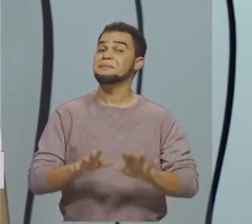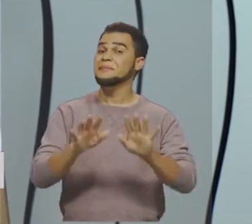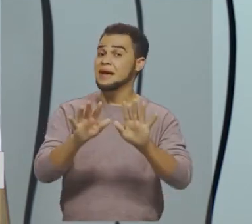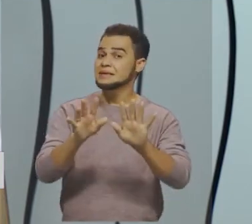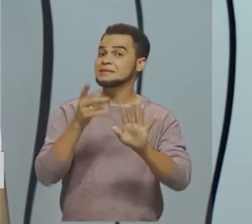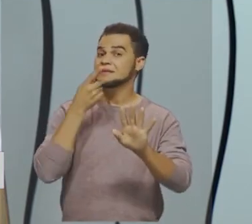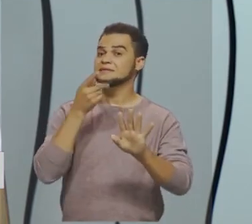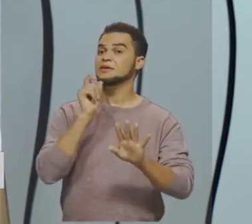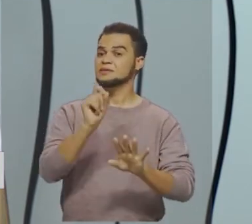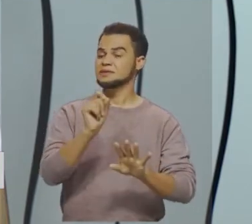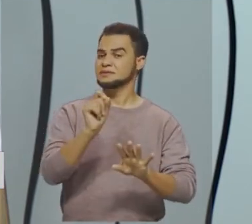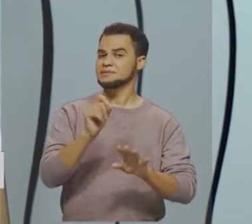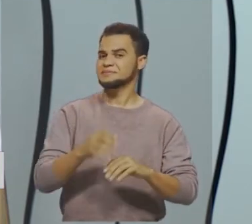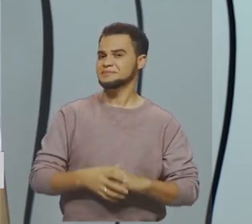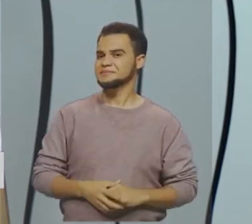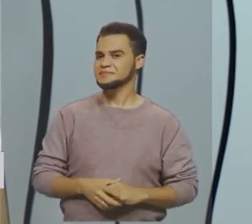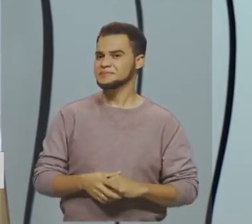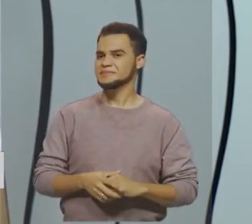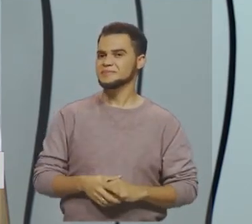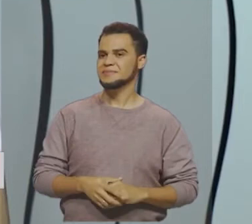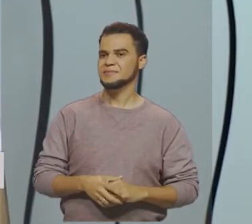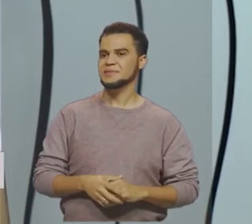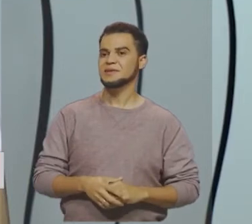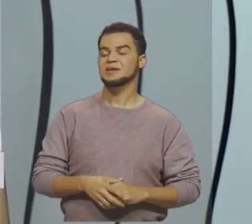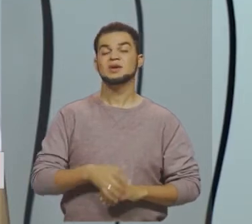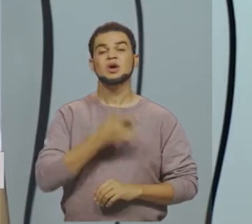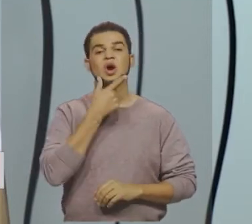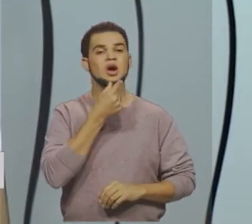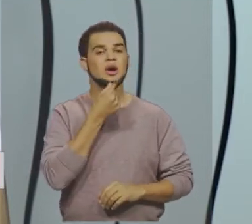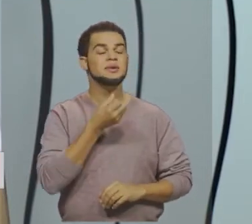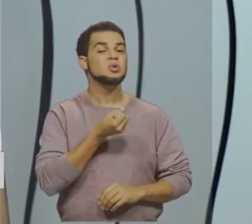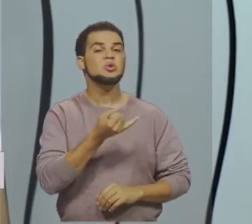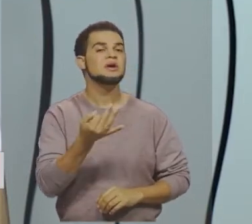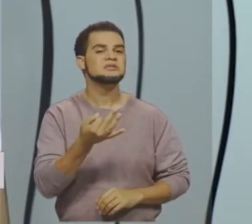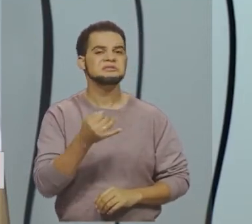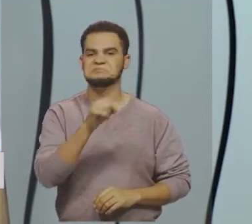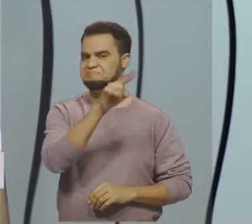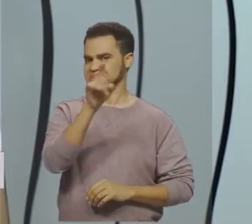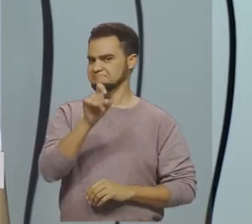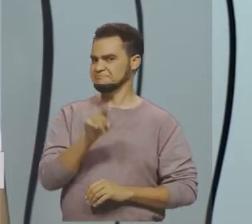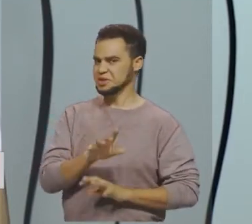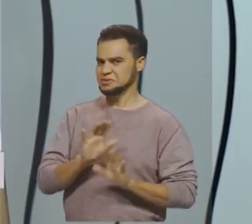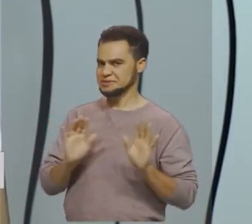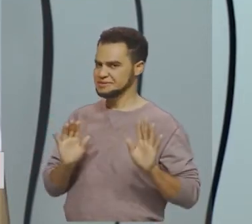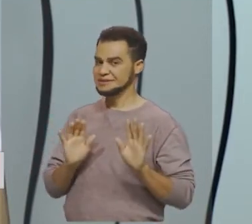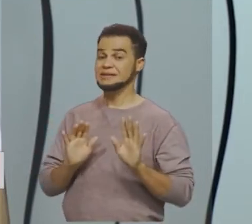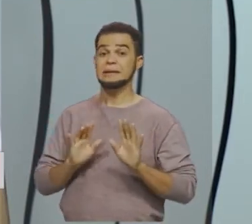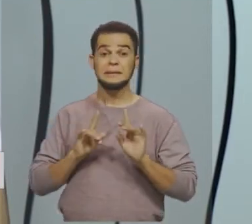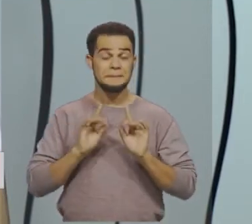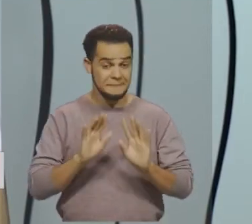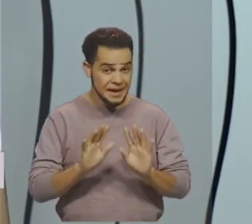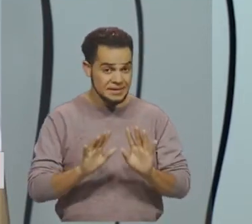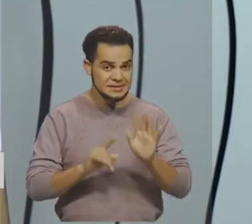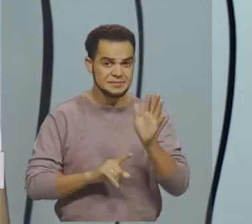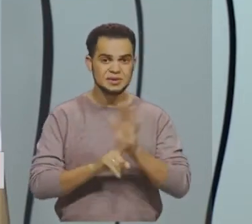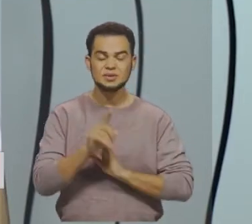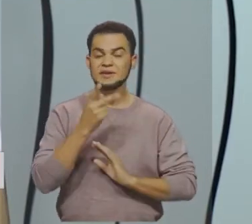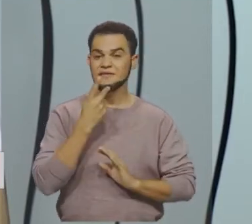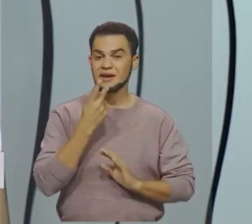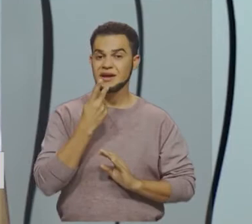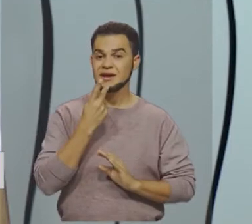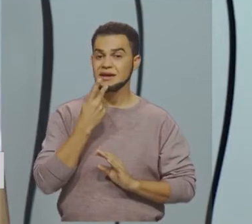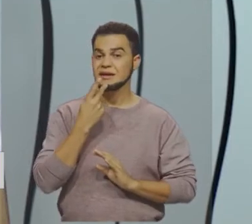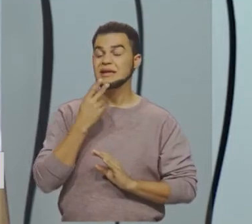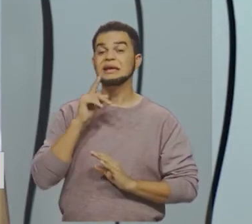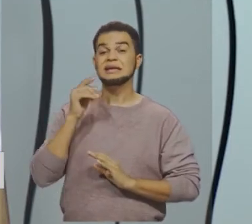seguinte, tem homens lá? Tem. Quantos? Não sei. Mas diz na questão que o número de mulheres